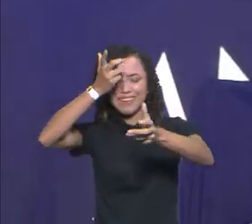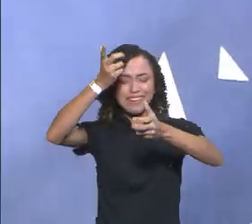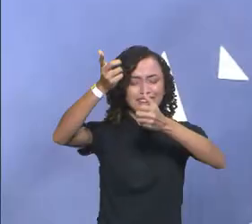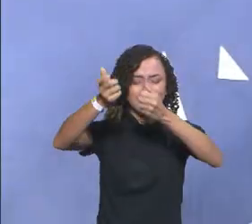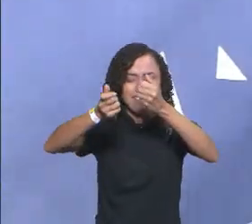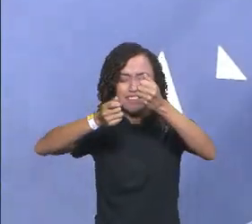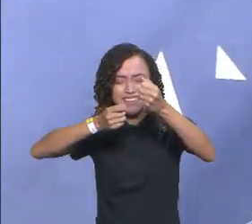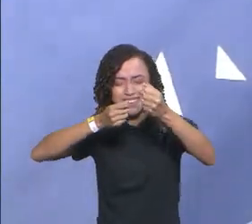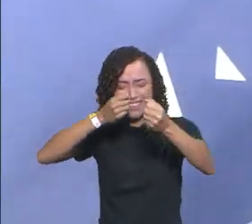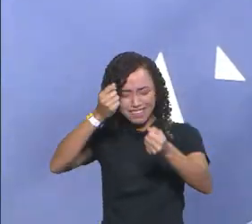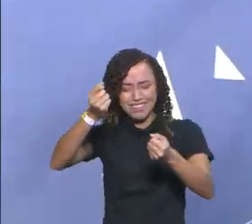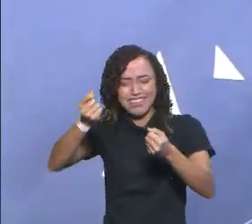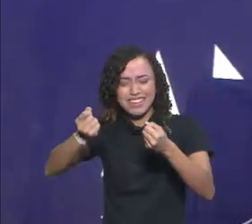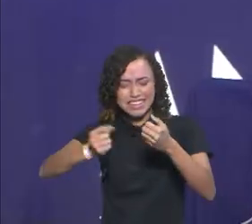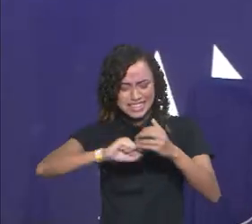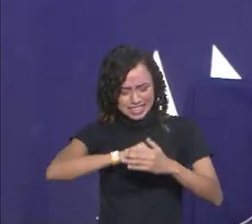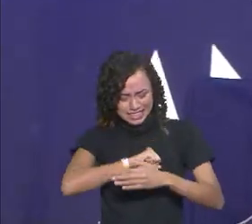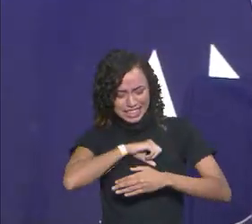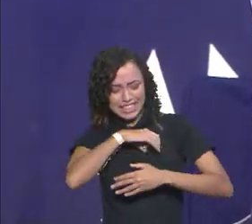aleluia